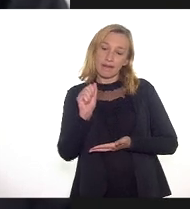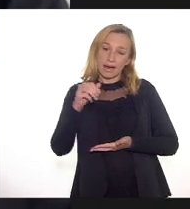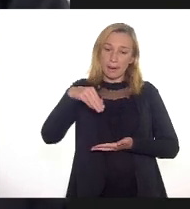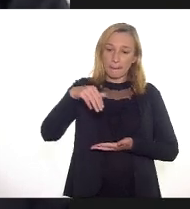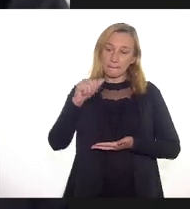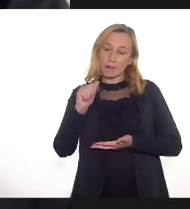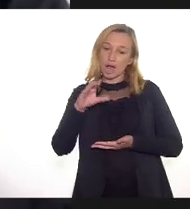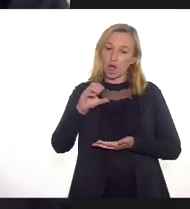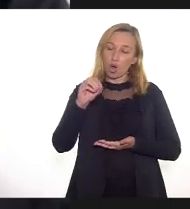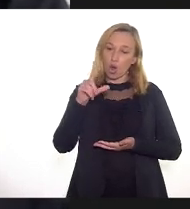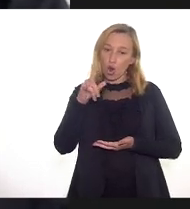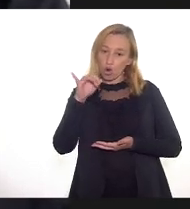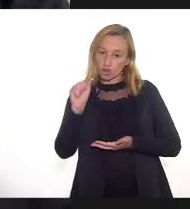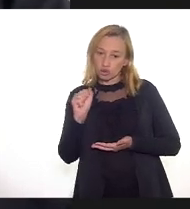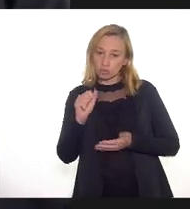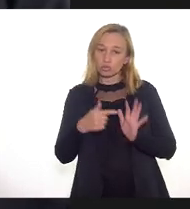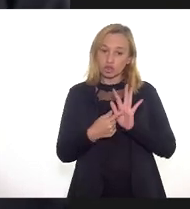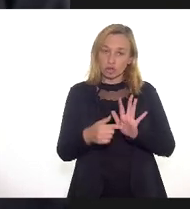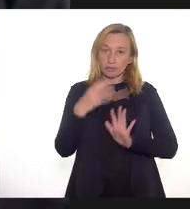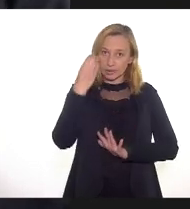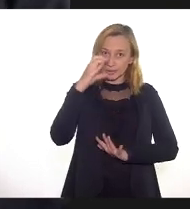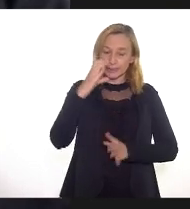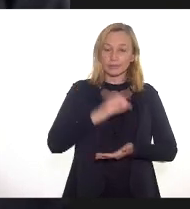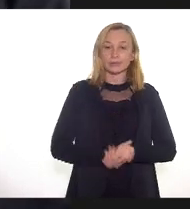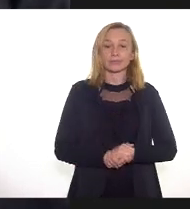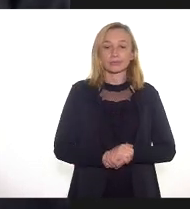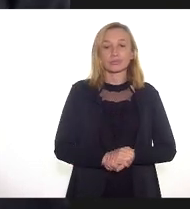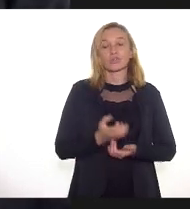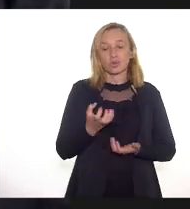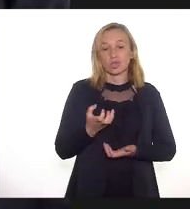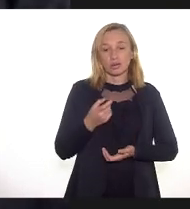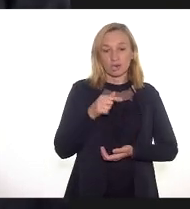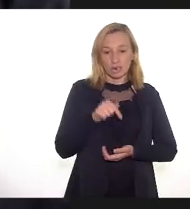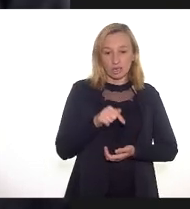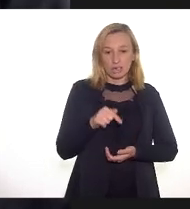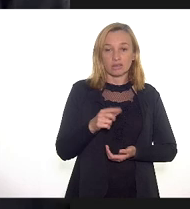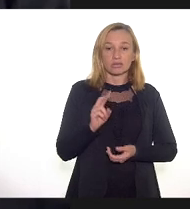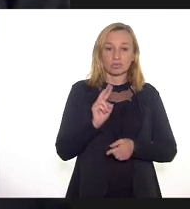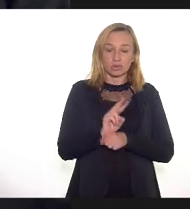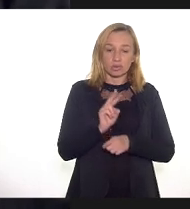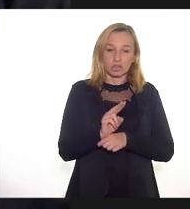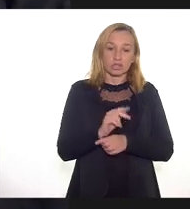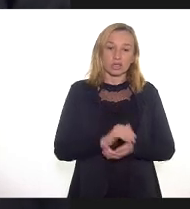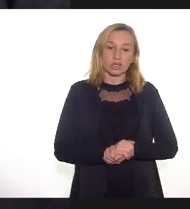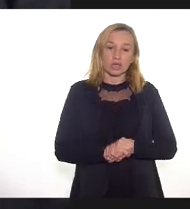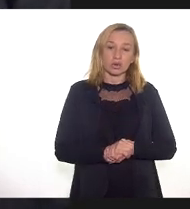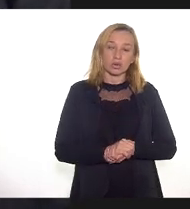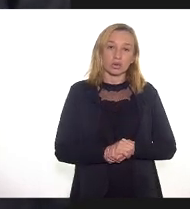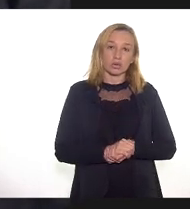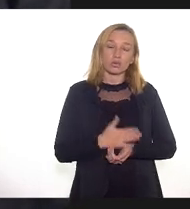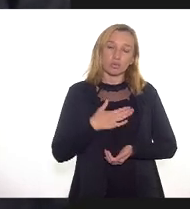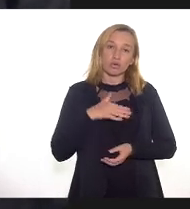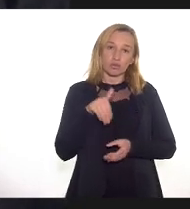já estabelecido pela ciência. E aí eu quero aqui defender, né, o meu voto